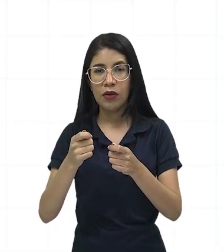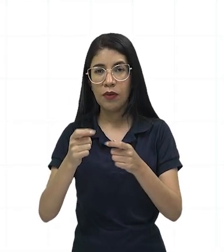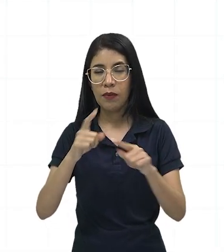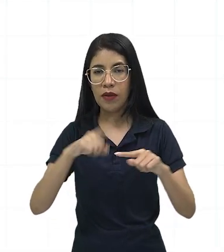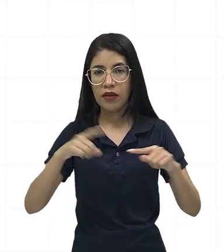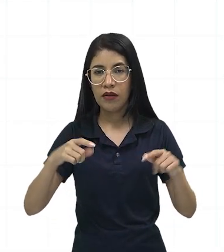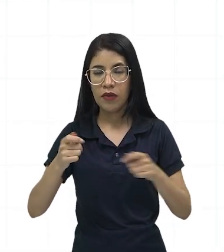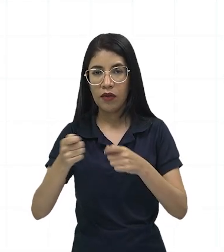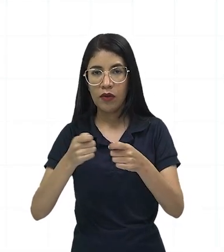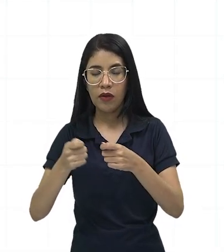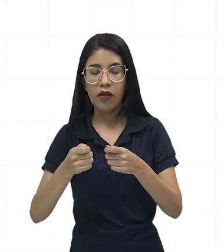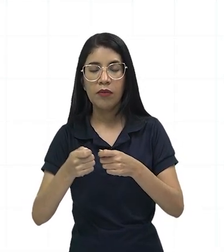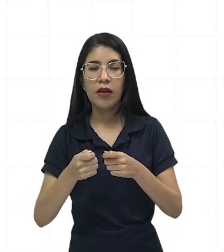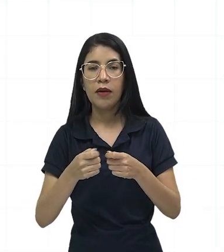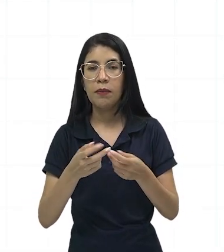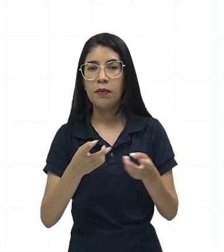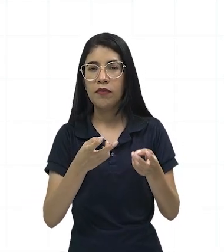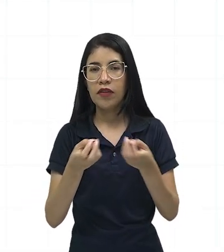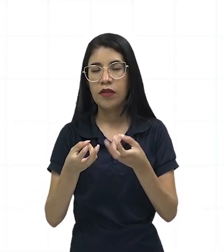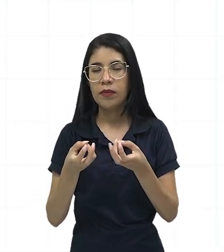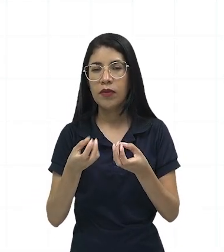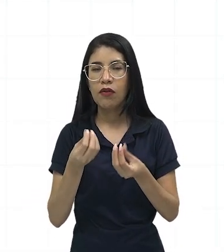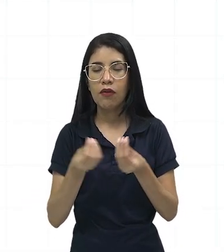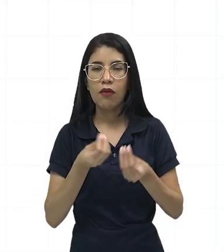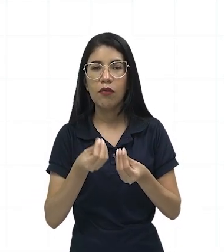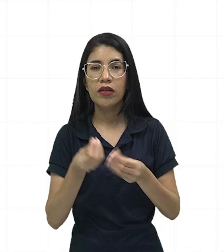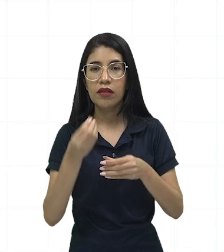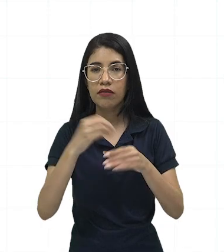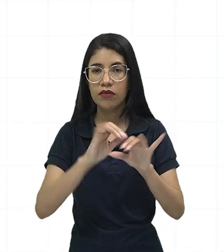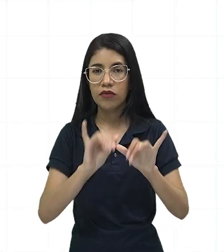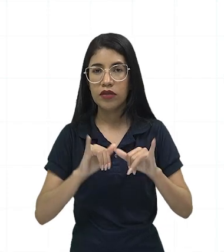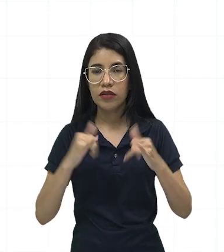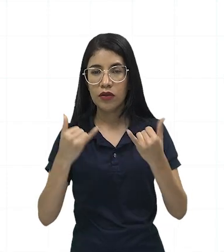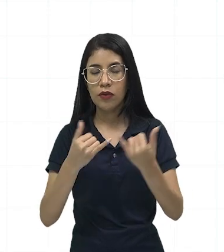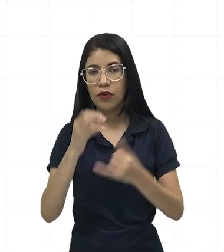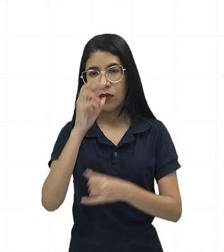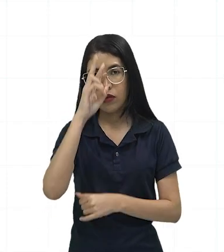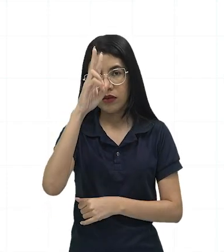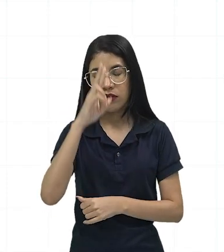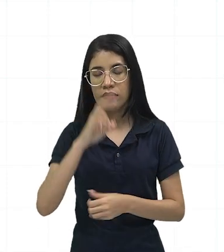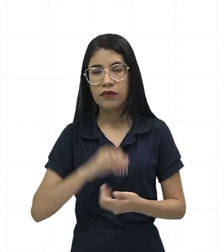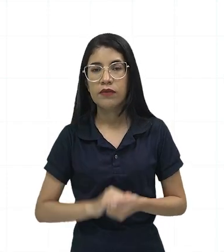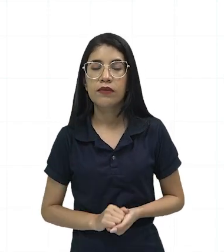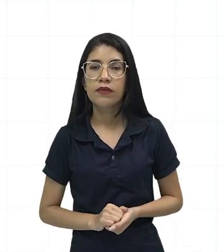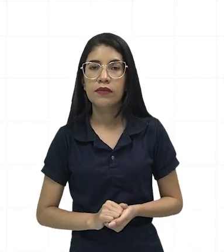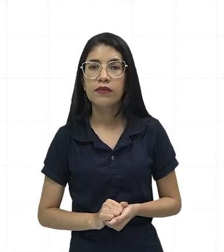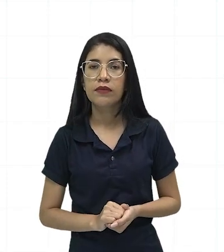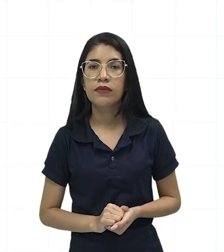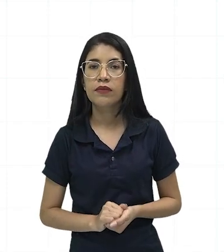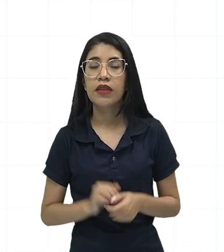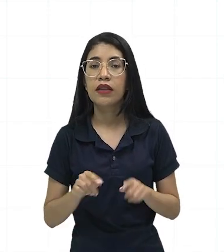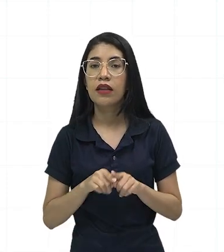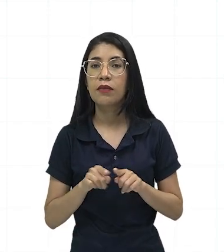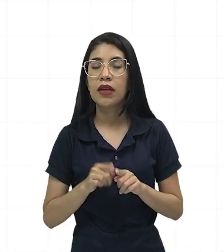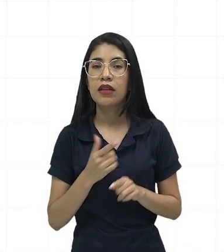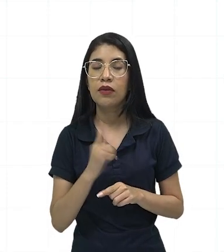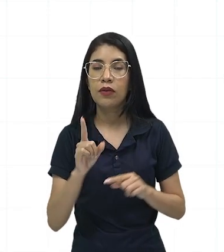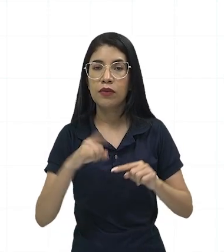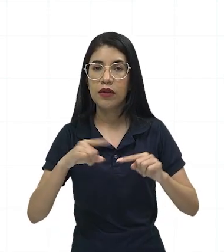tensão elétrica, né, desse circuito, certo? Nós temos também os dispositivos